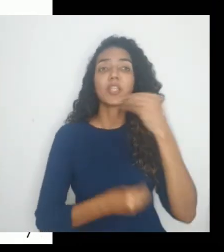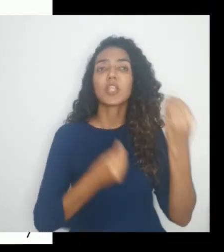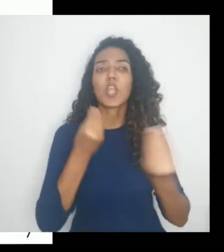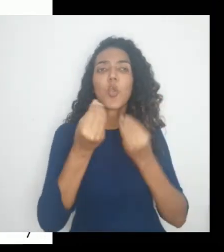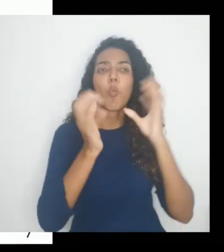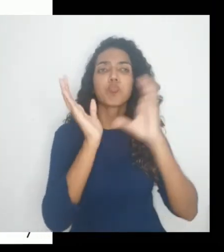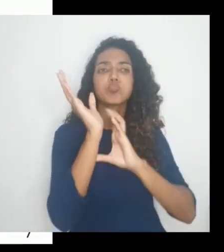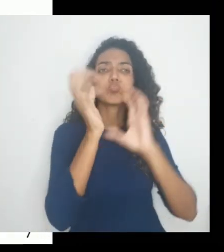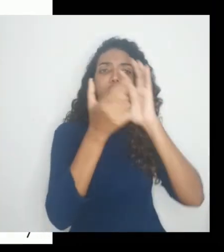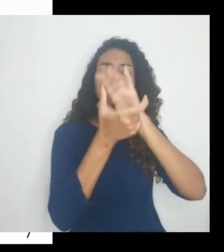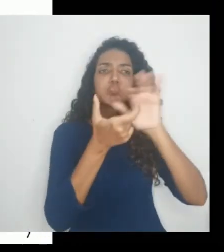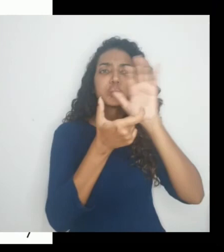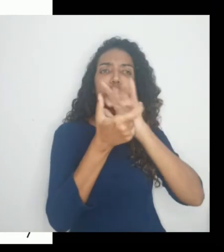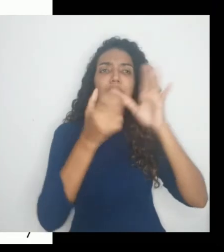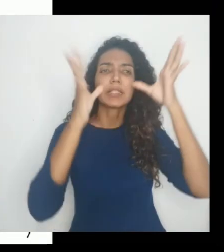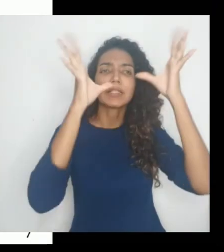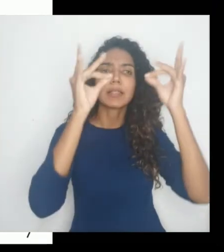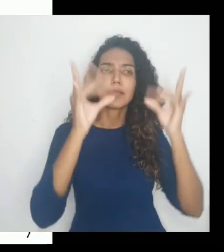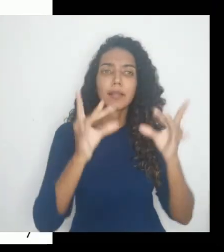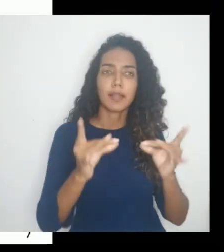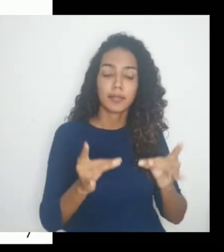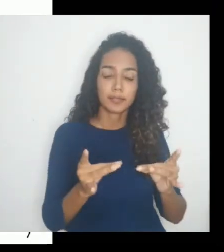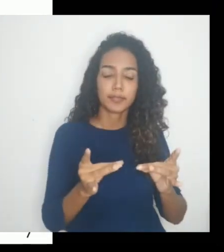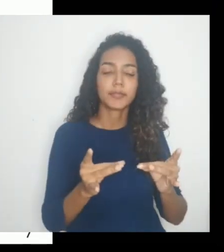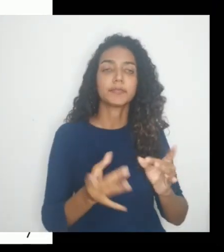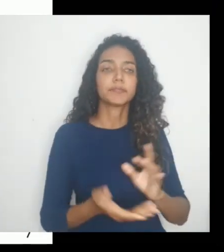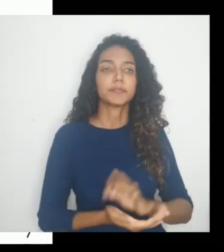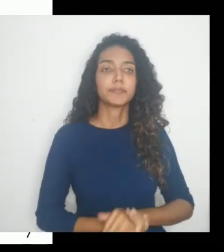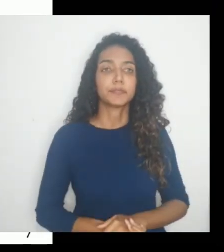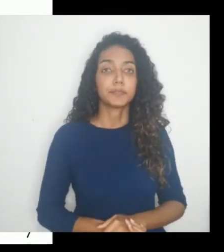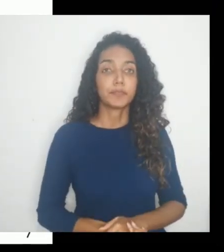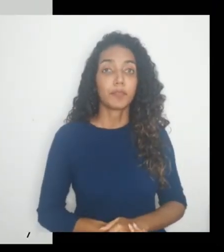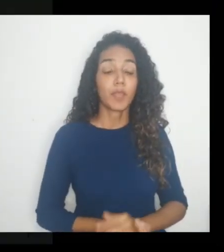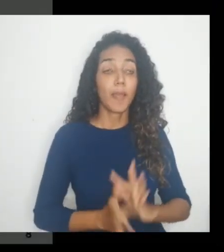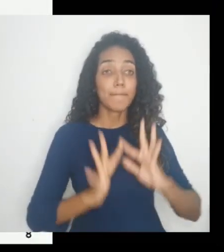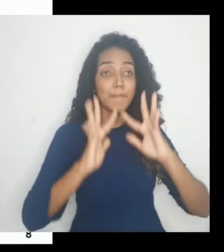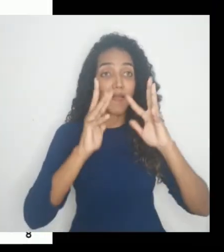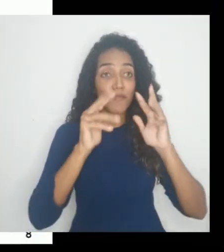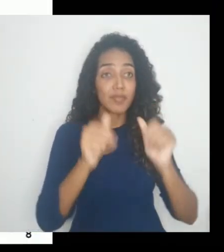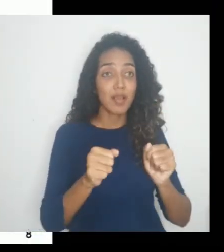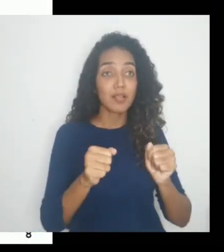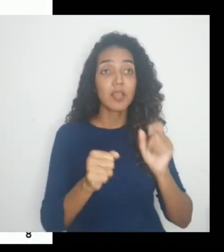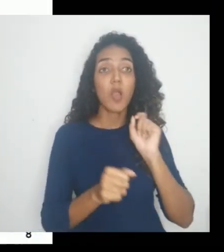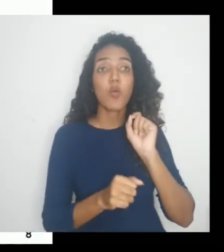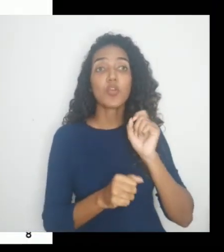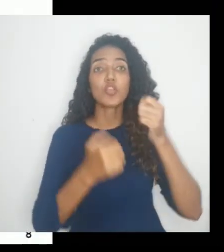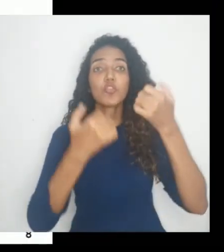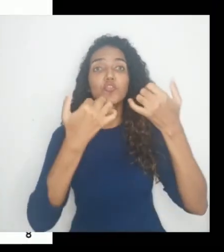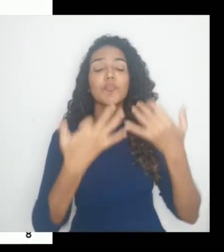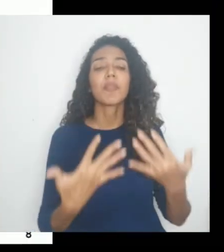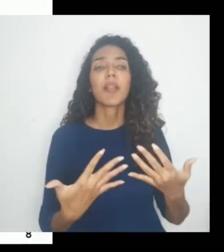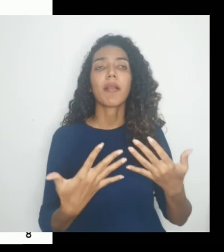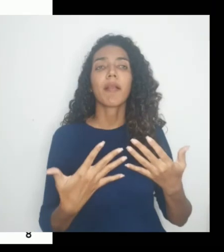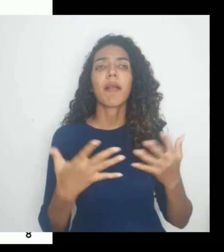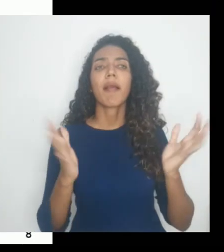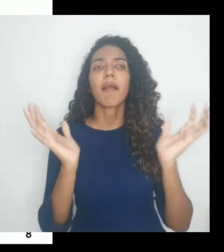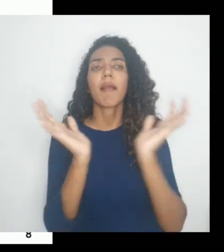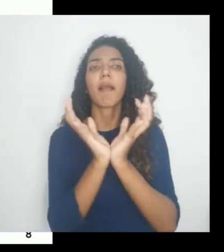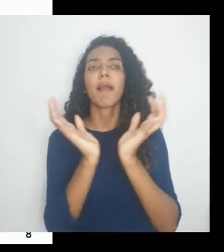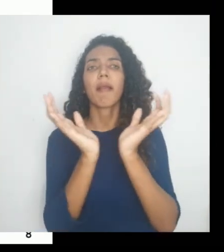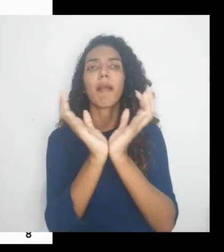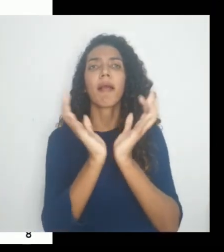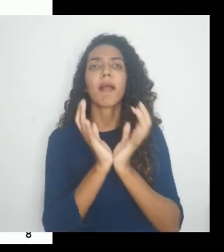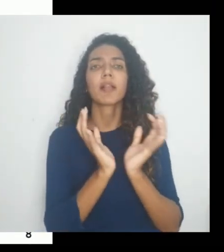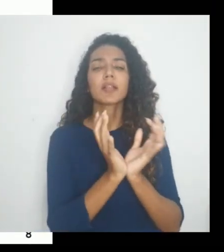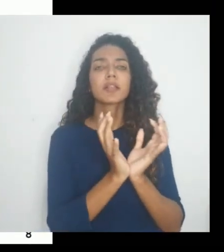sem muita complicação. Para finalizar, o que eu tenho para falar sobre vocês em relação a classes? O corpo de uma classe pode